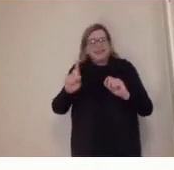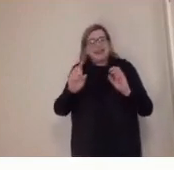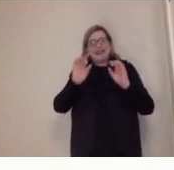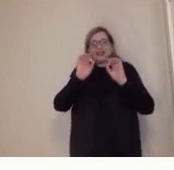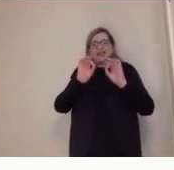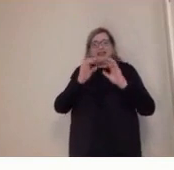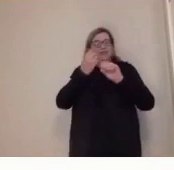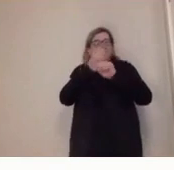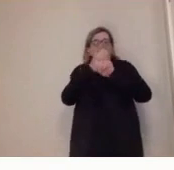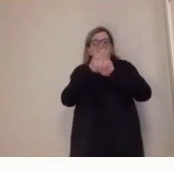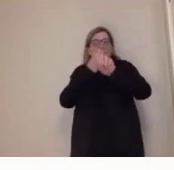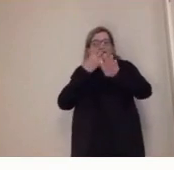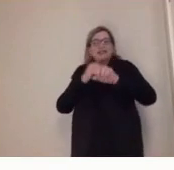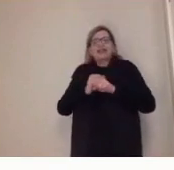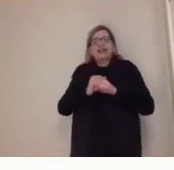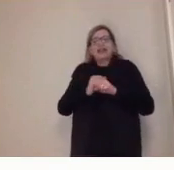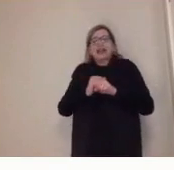né?